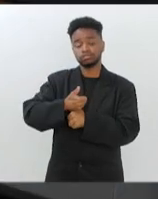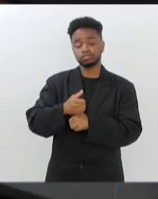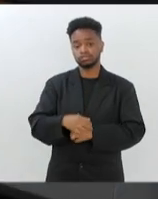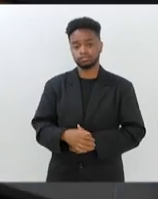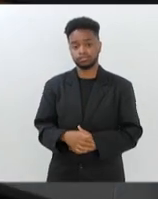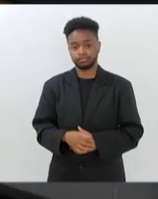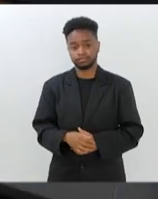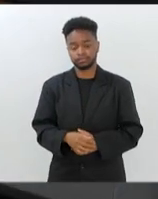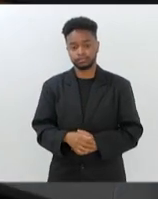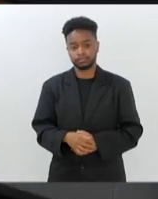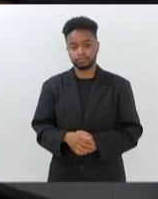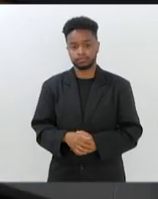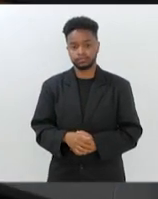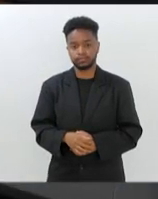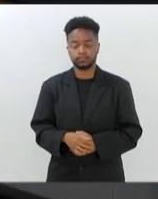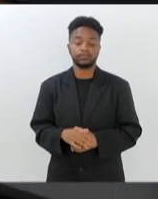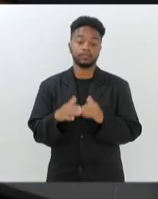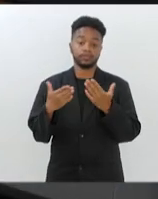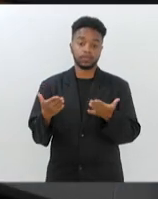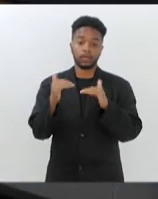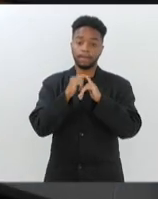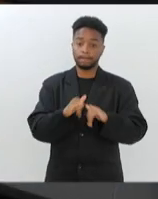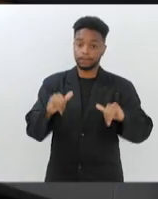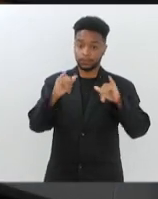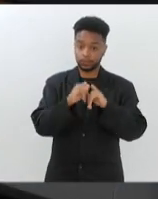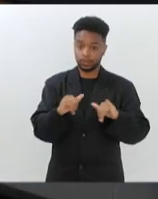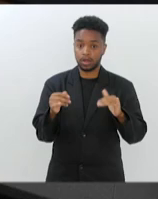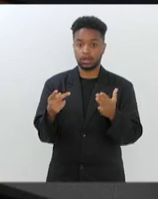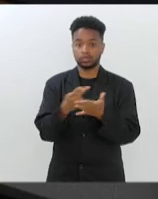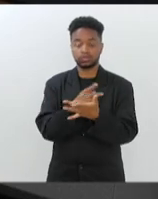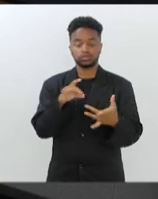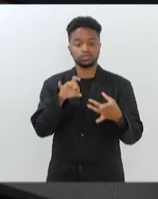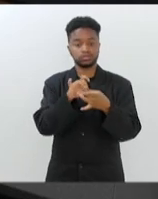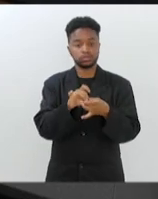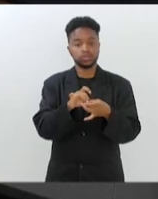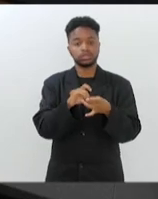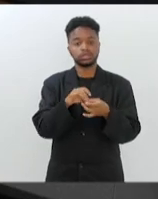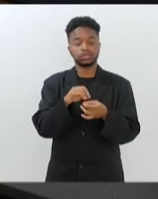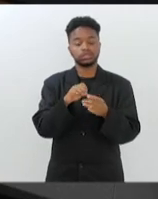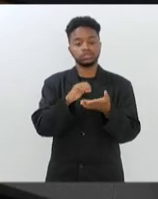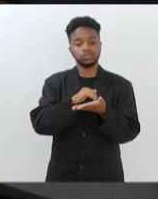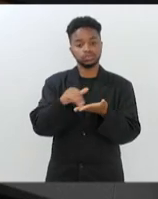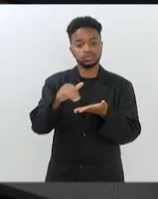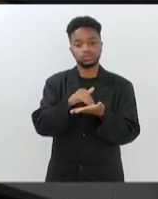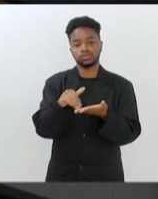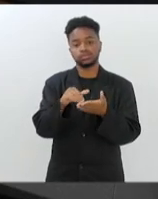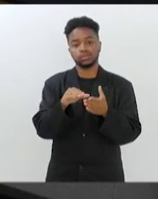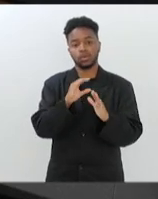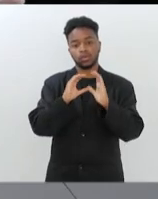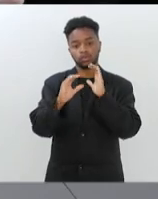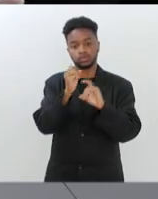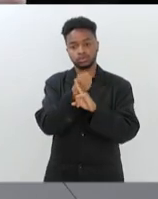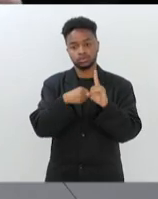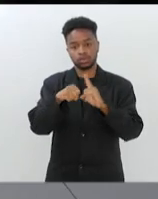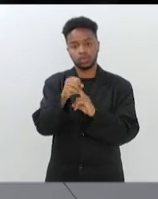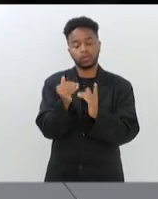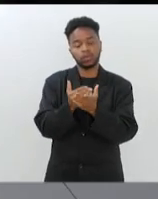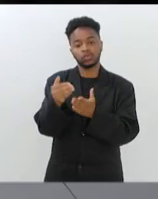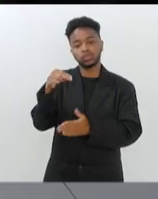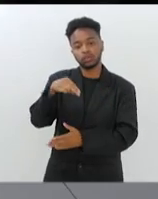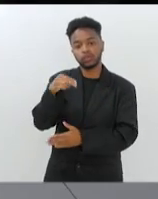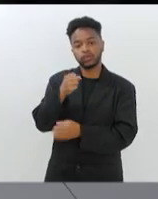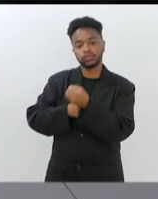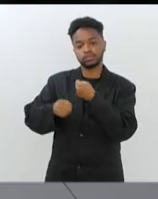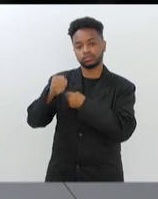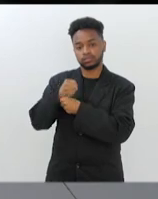então a a veio pra estrutura da subsecretaria de comunicação social de novembro do ano passado